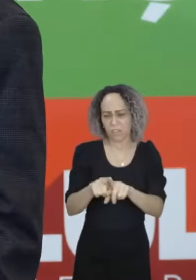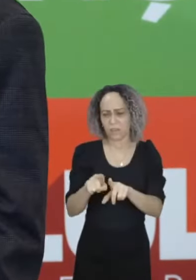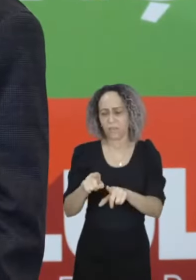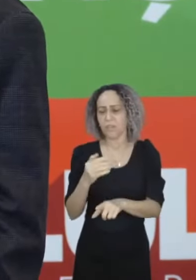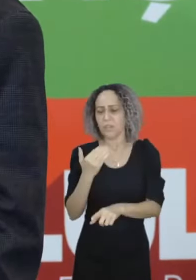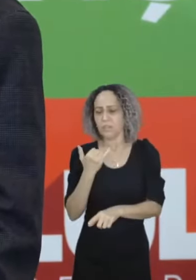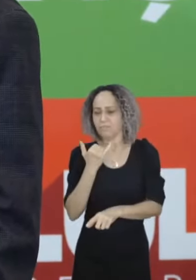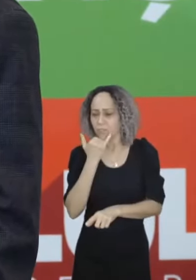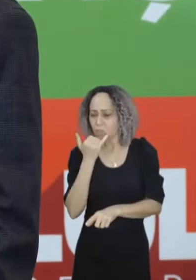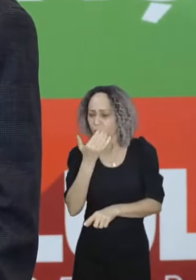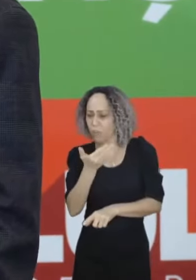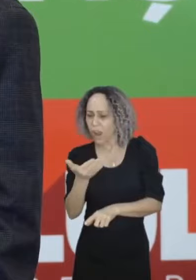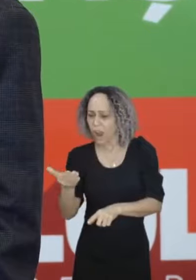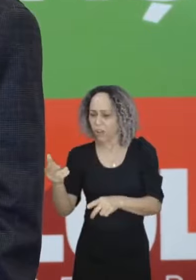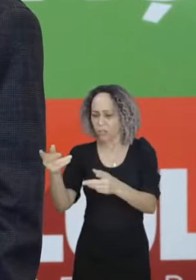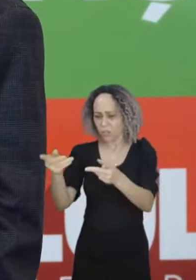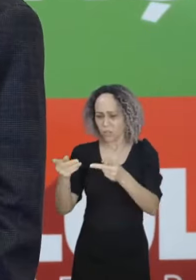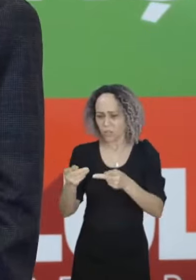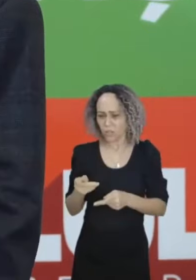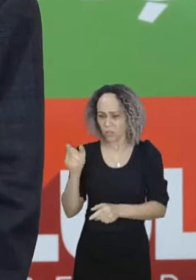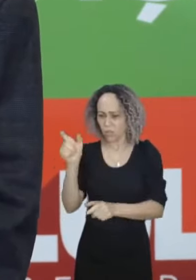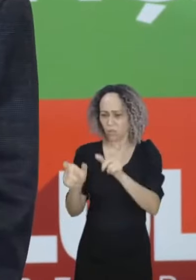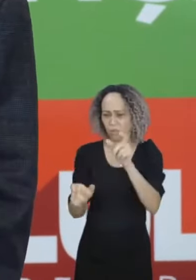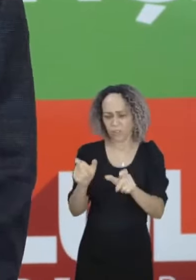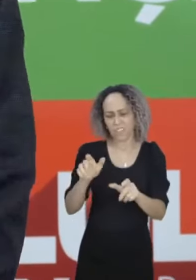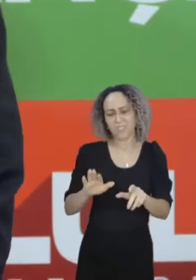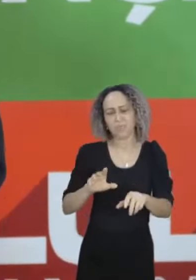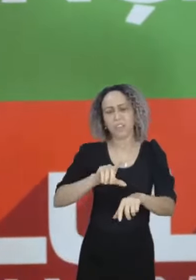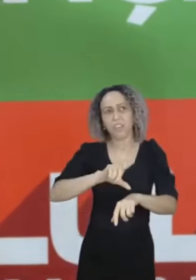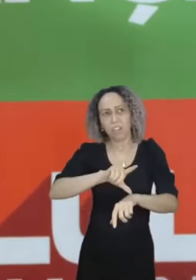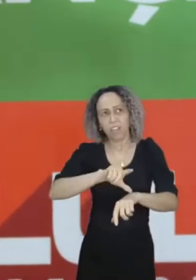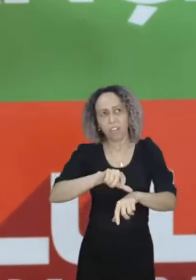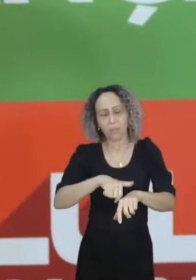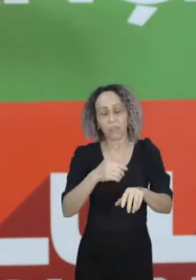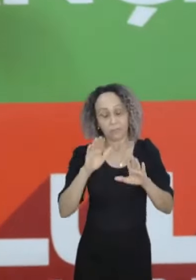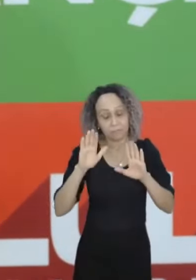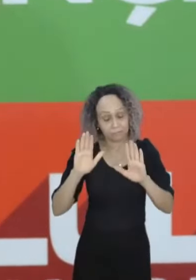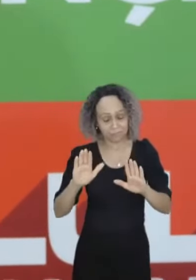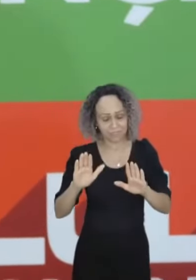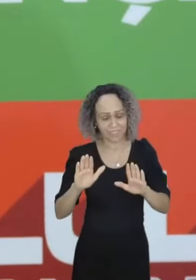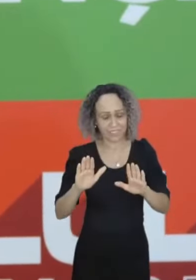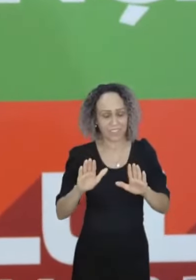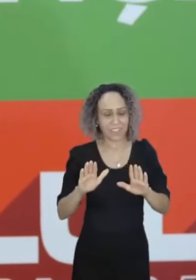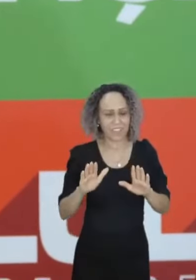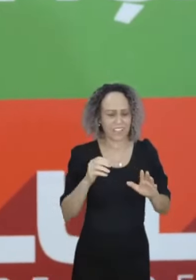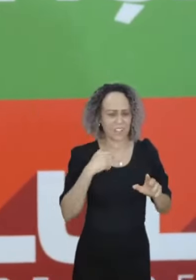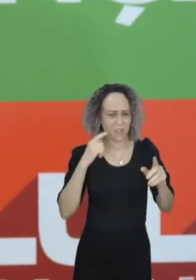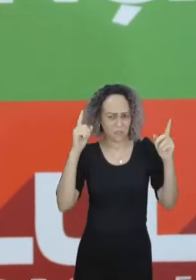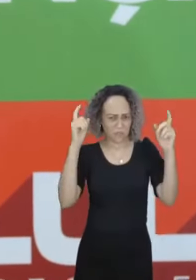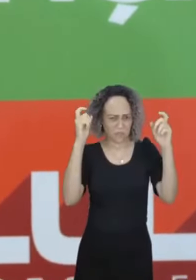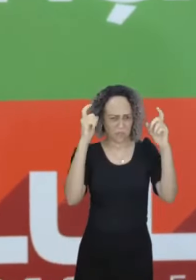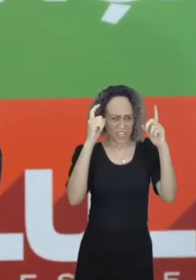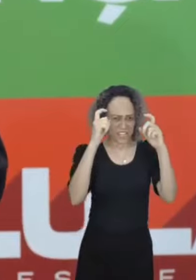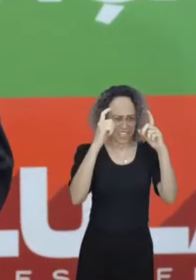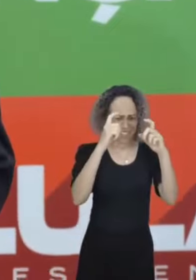seja, o parto foi difícil, mas a criança é bonita. Veja,